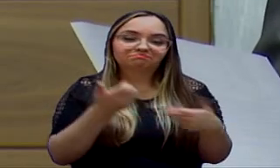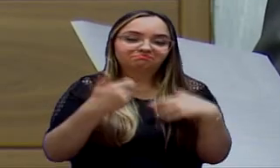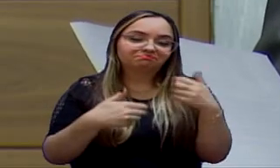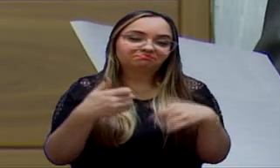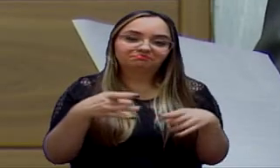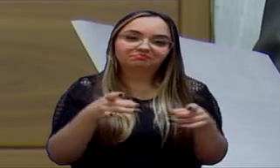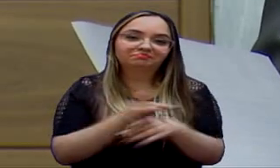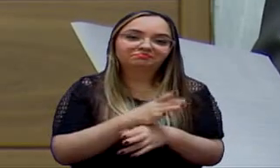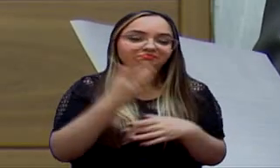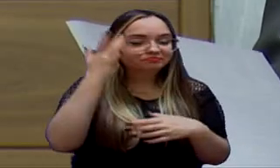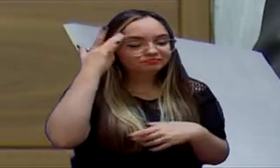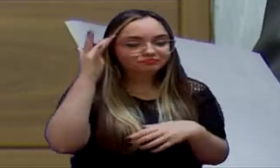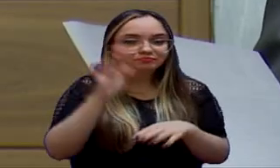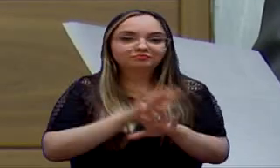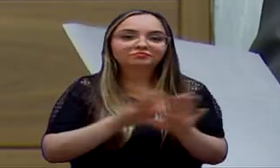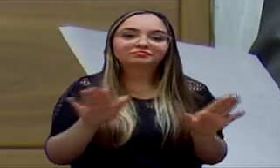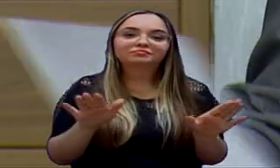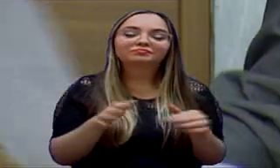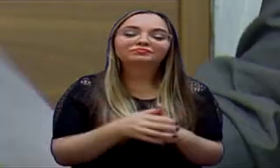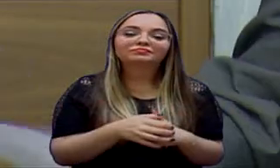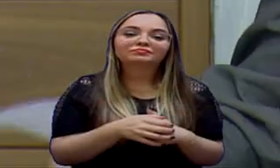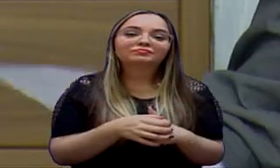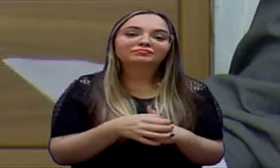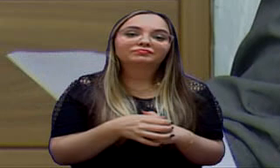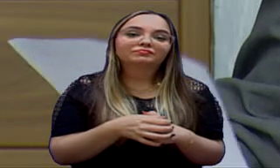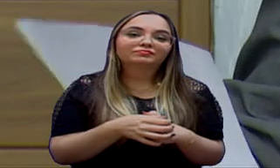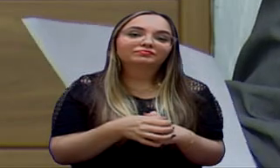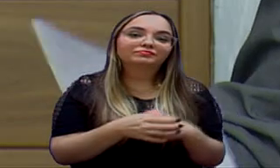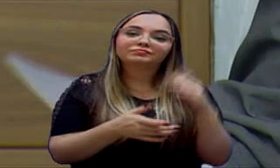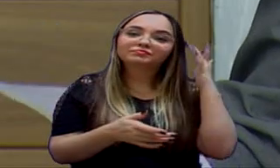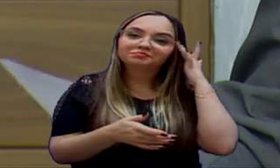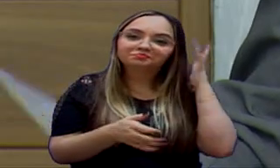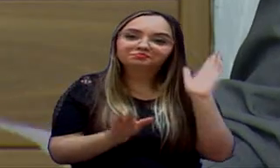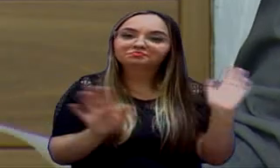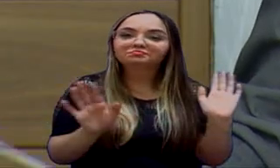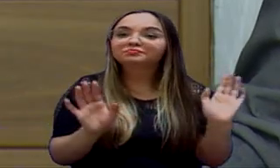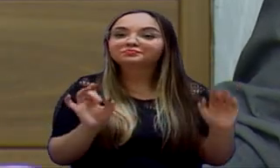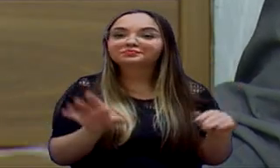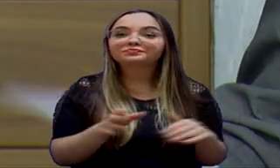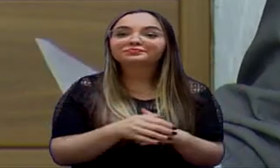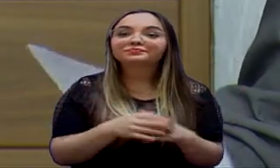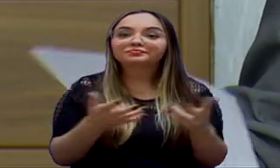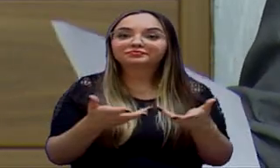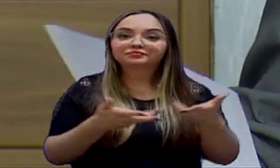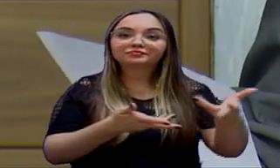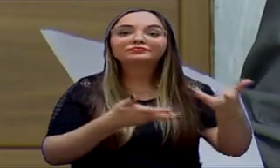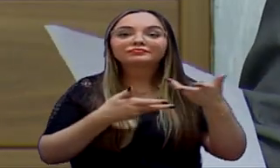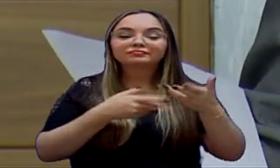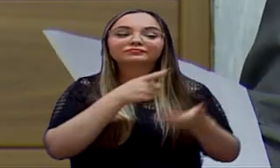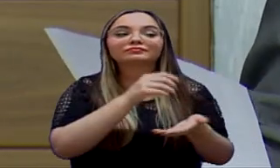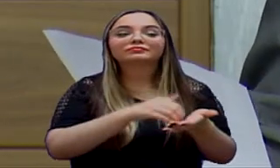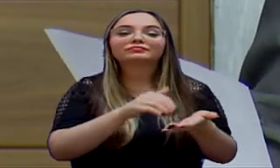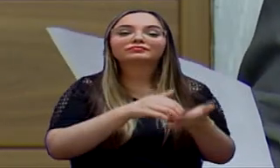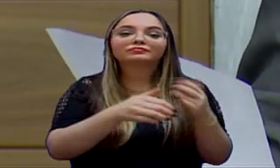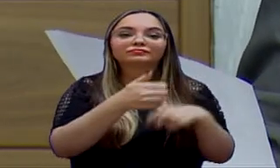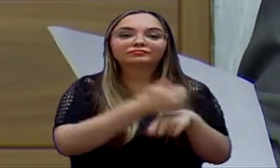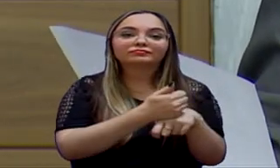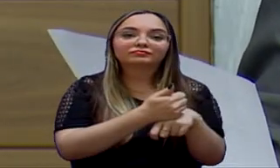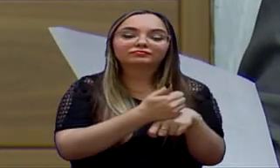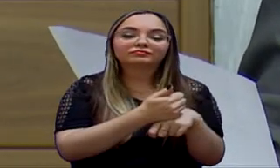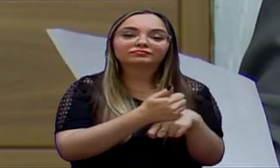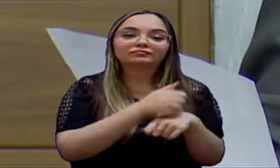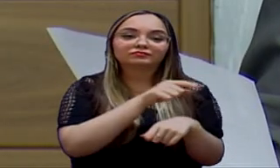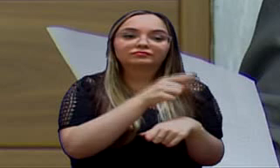falar aqui eu creio que seja seja basicamente isso nós vamos dar a palavra para o secretário